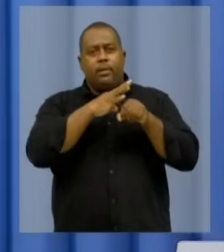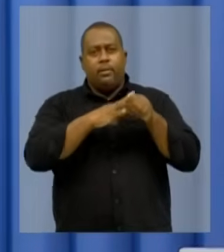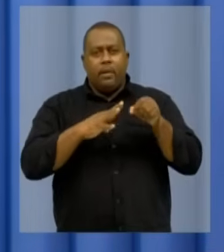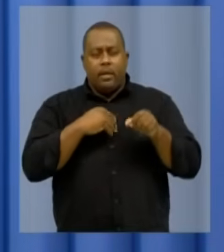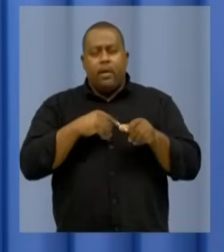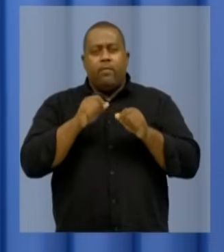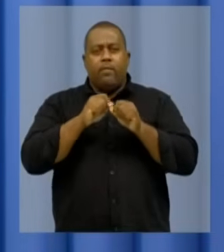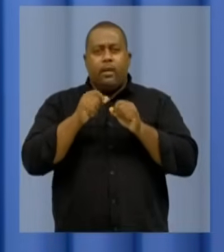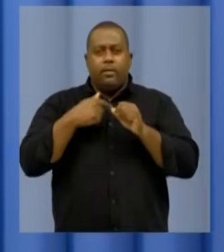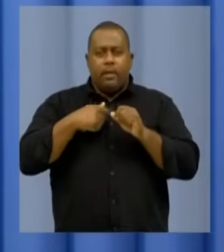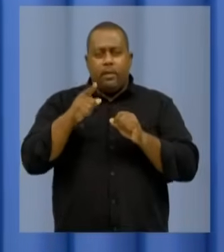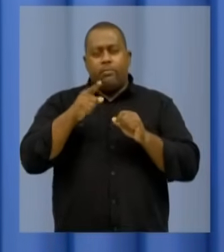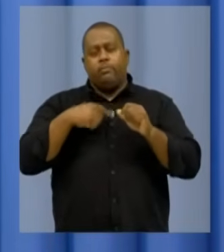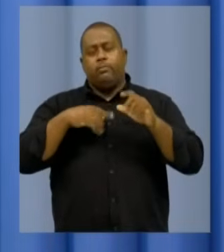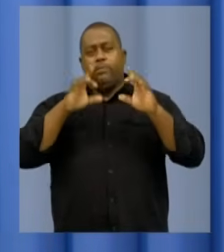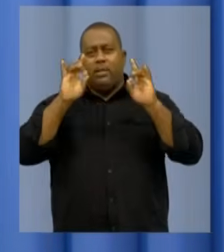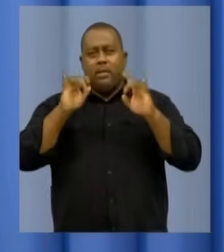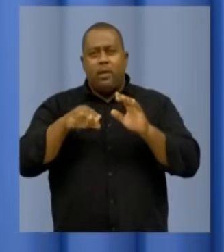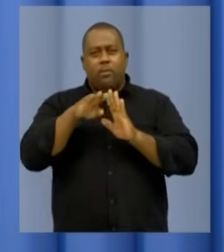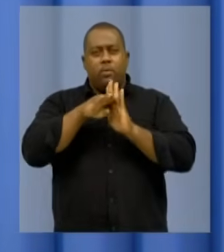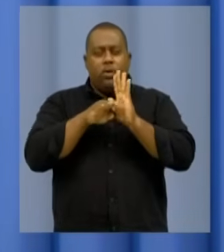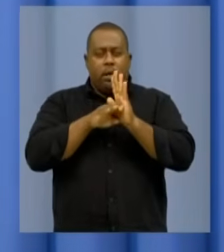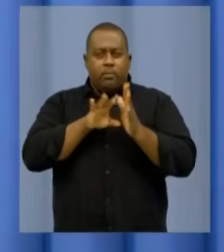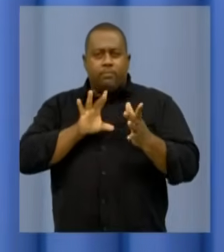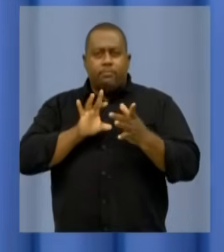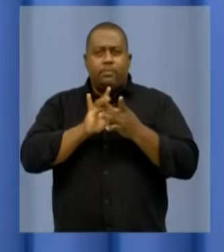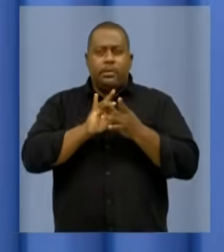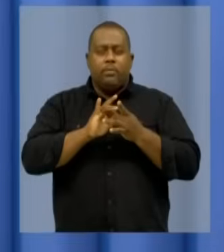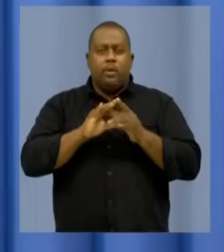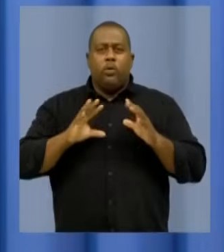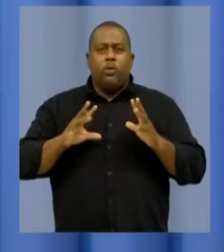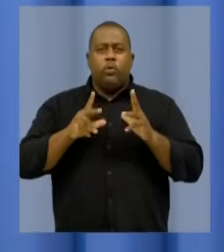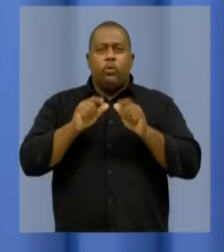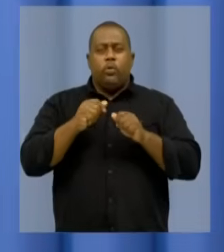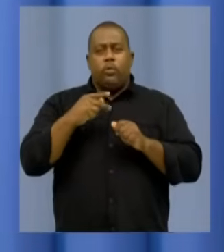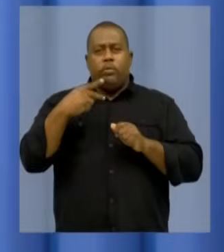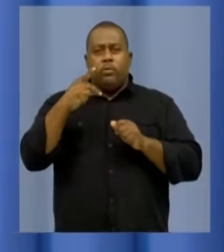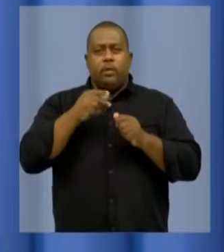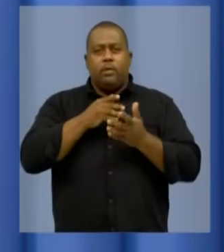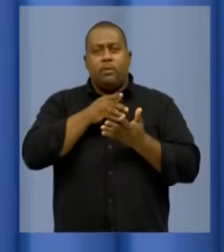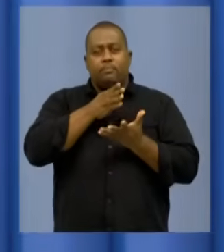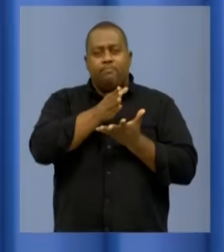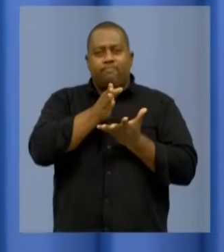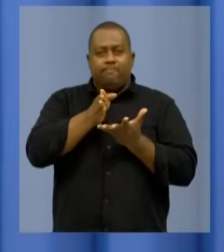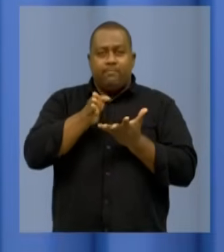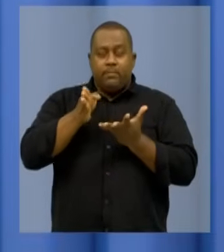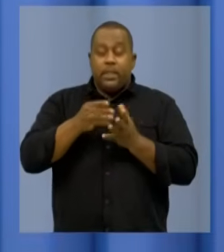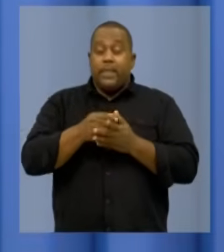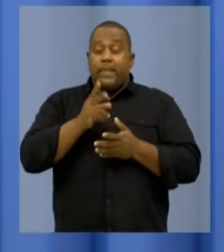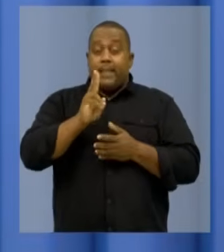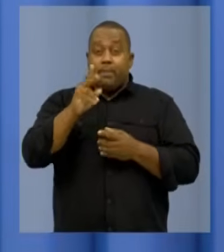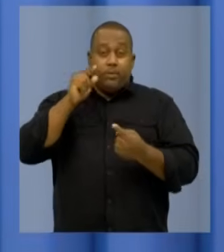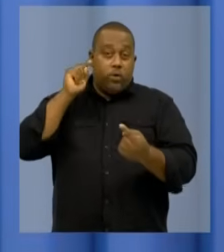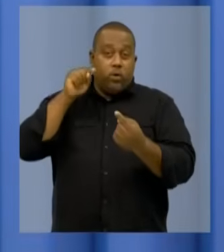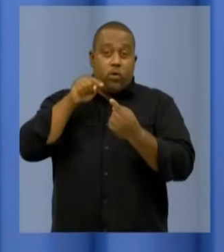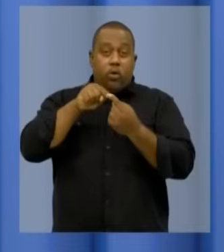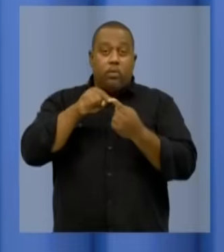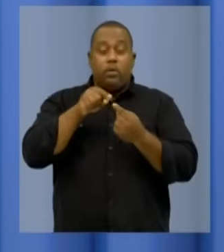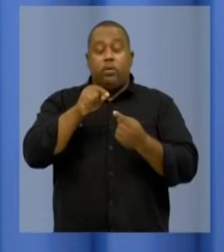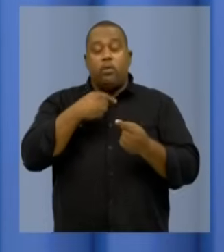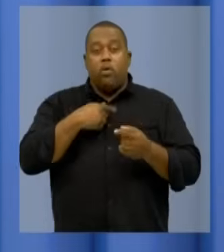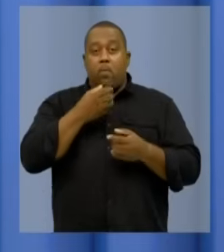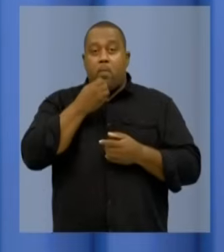cobertura especial, integrada, através de todos os seus veículos, sempre com o objetivo de prestar um